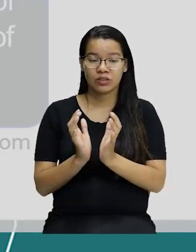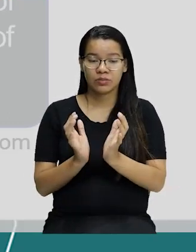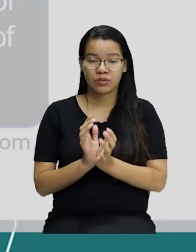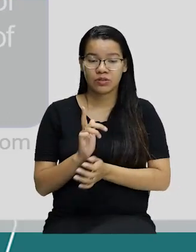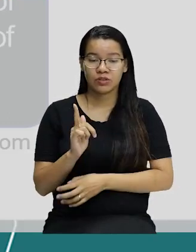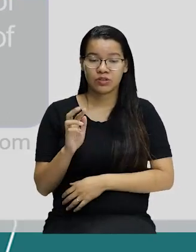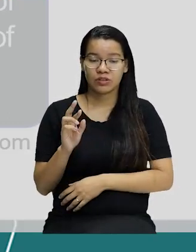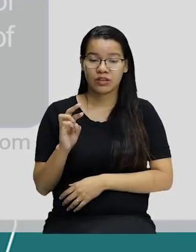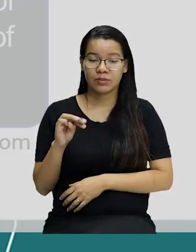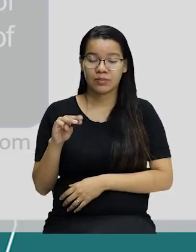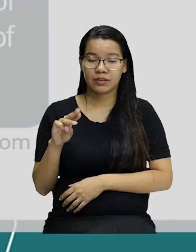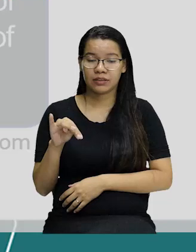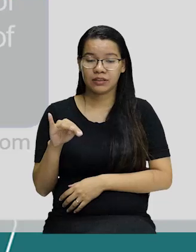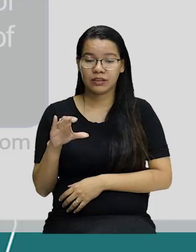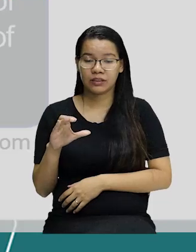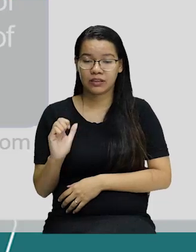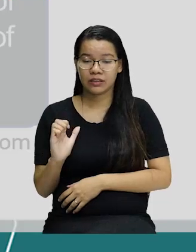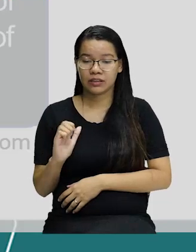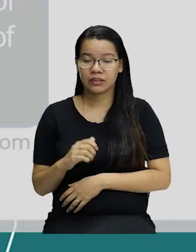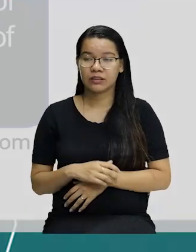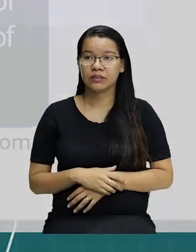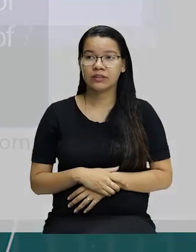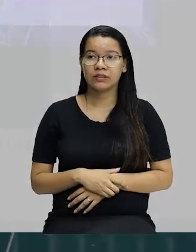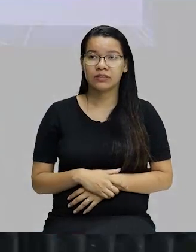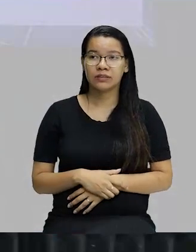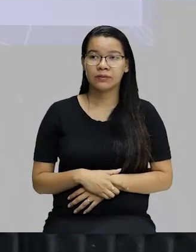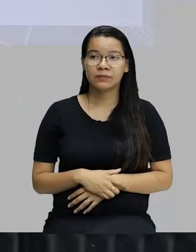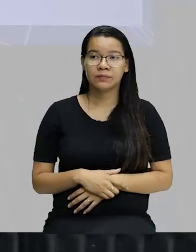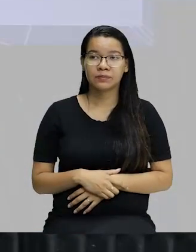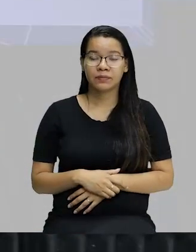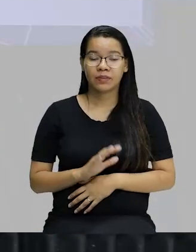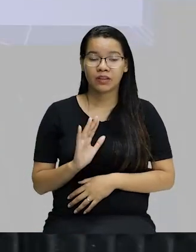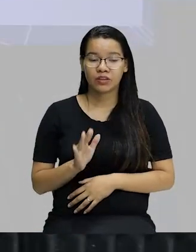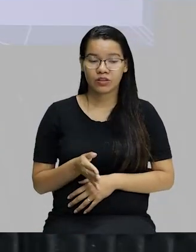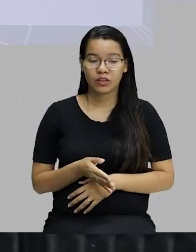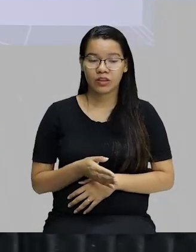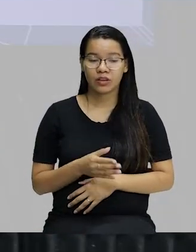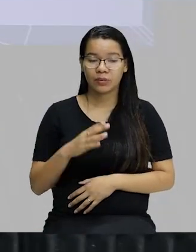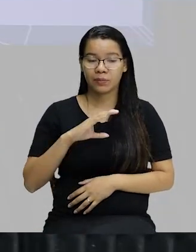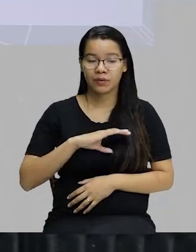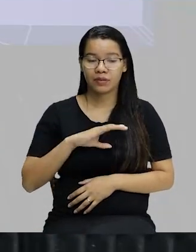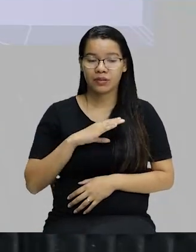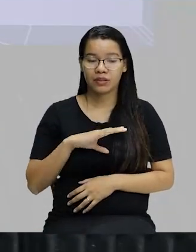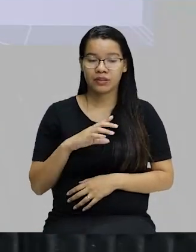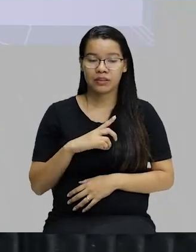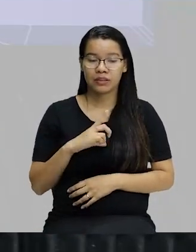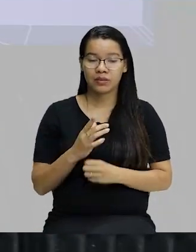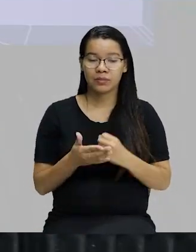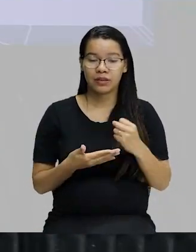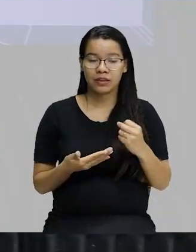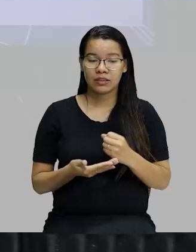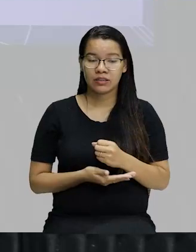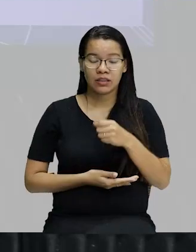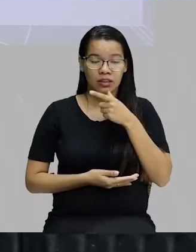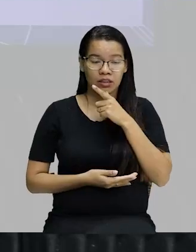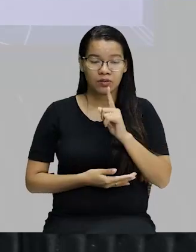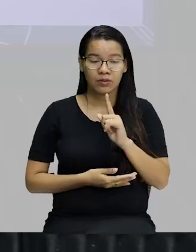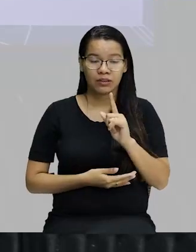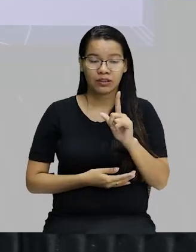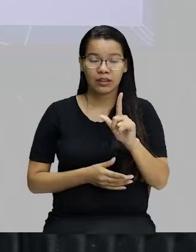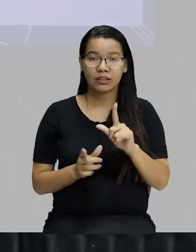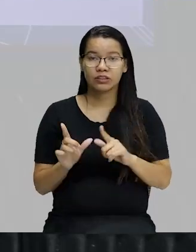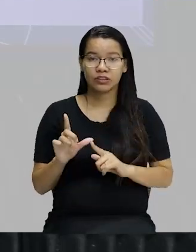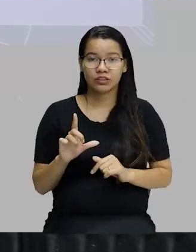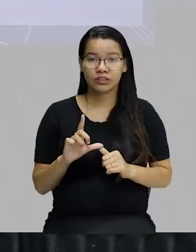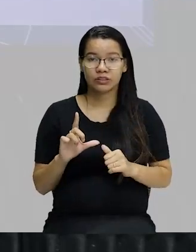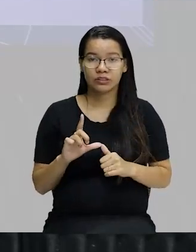dialetos falados pelos povos daqueles locais. Já o português, ele tem como base a língua latina. Acontece